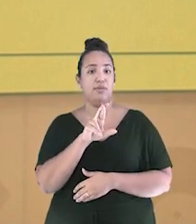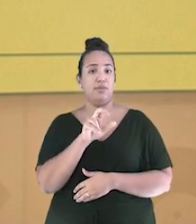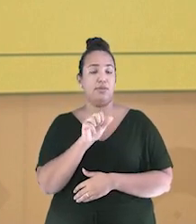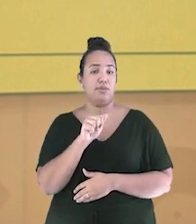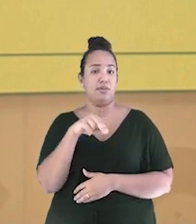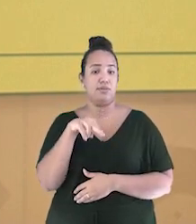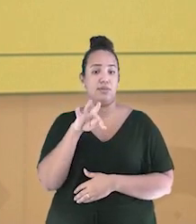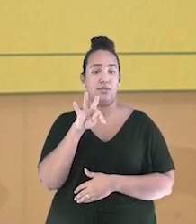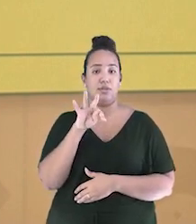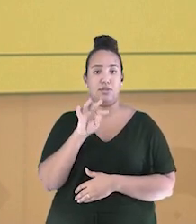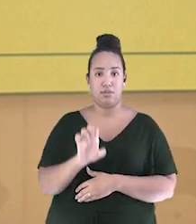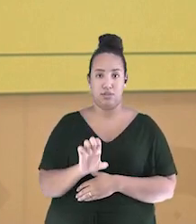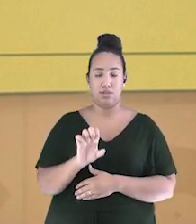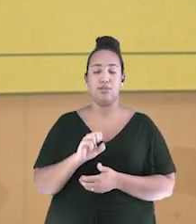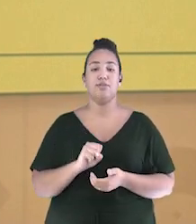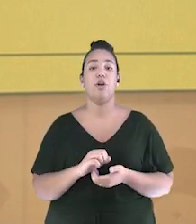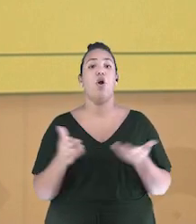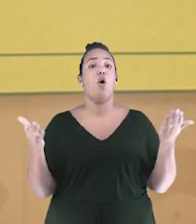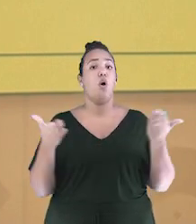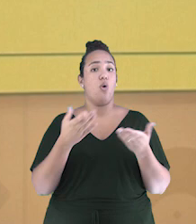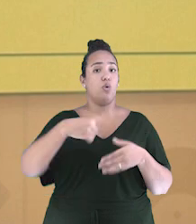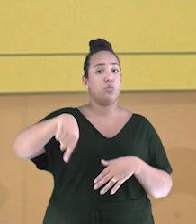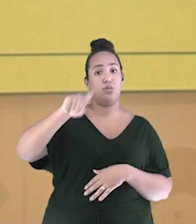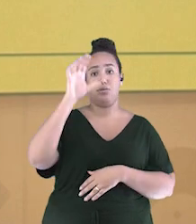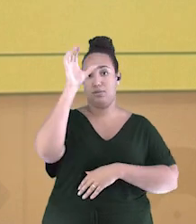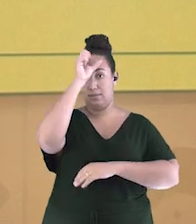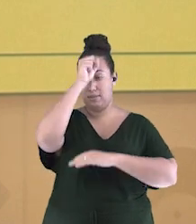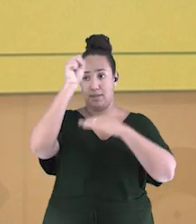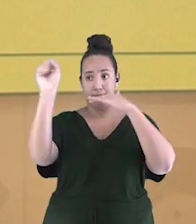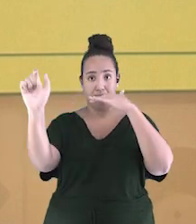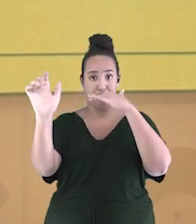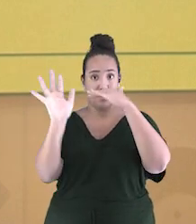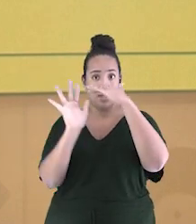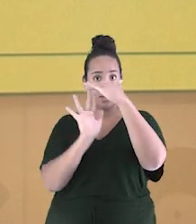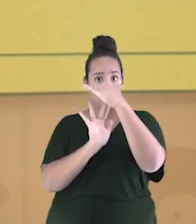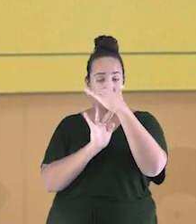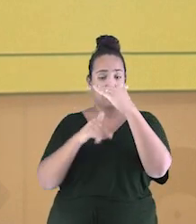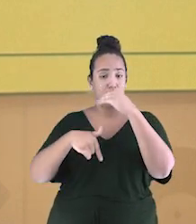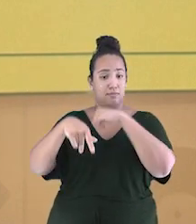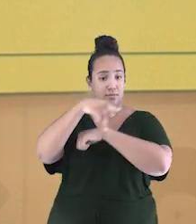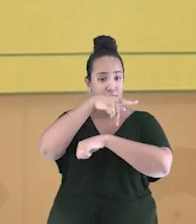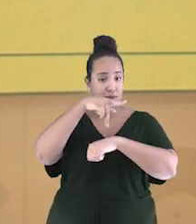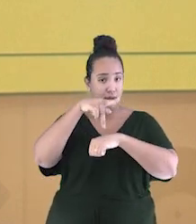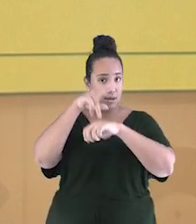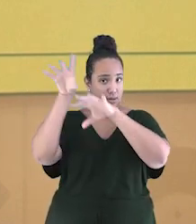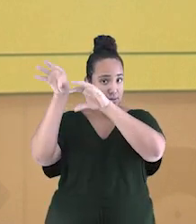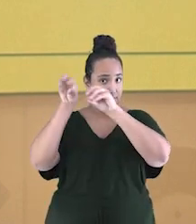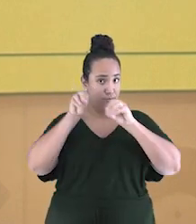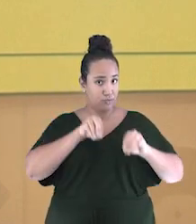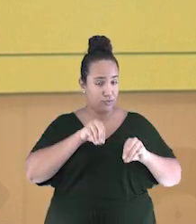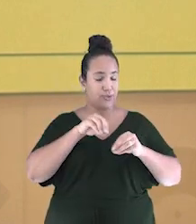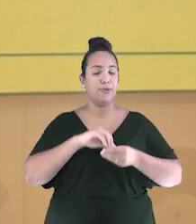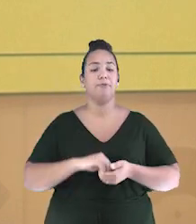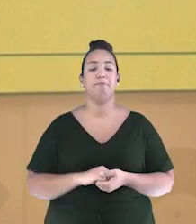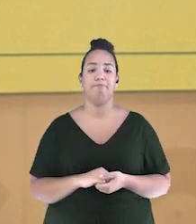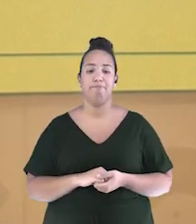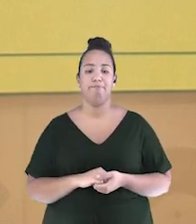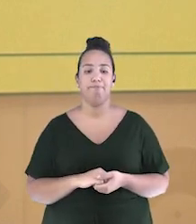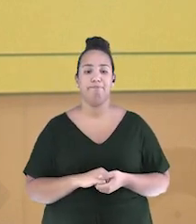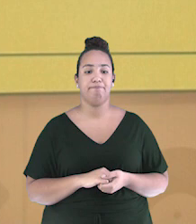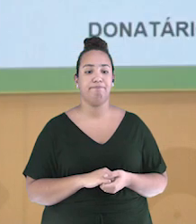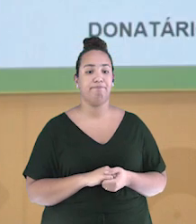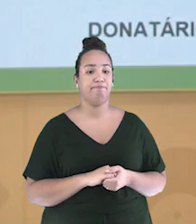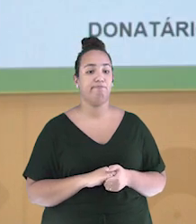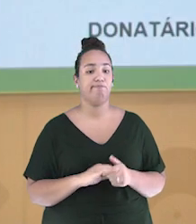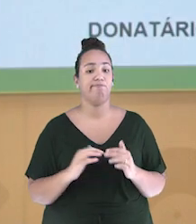aprender quem foram os imigrantes que chegaram em nosso país e o tornaram tão populoso assim.